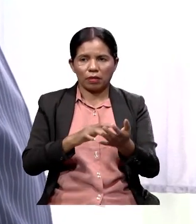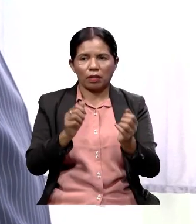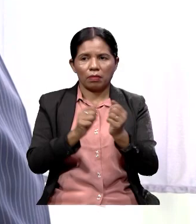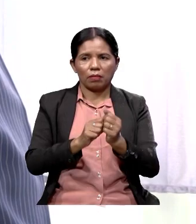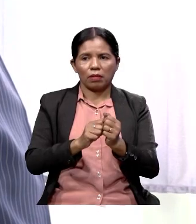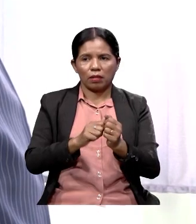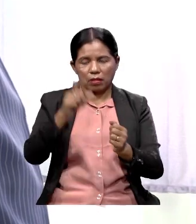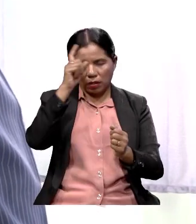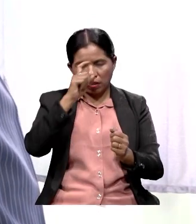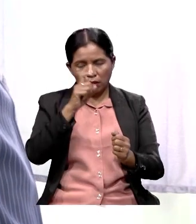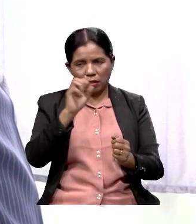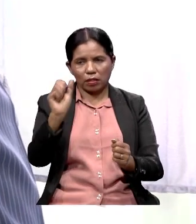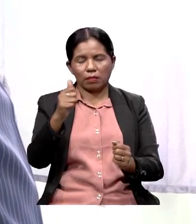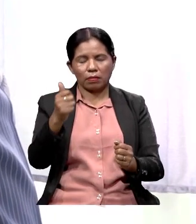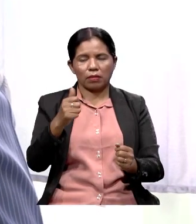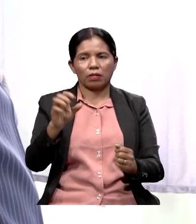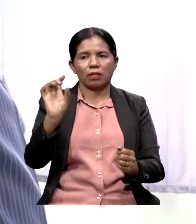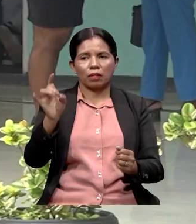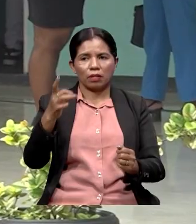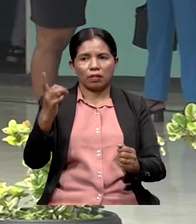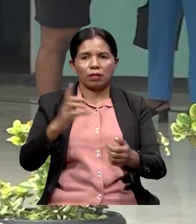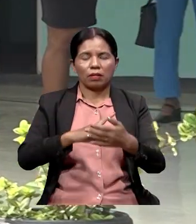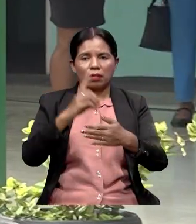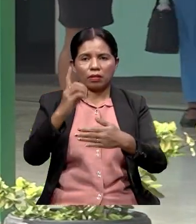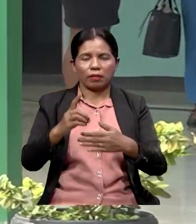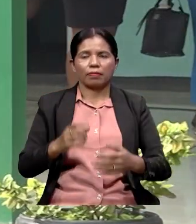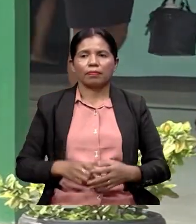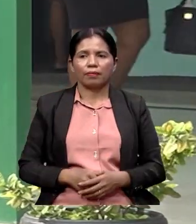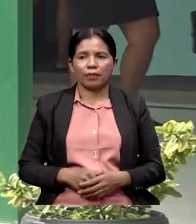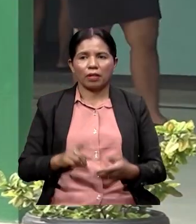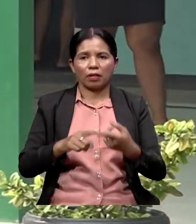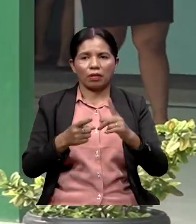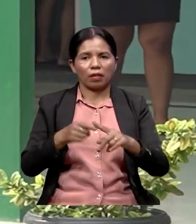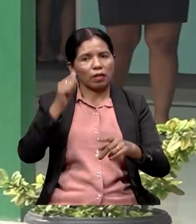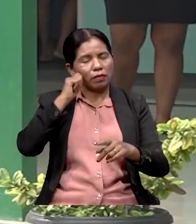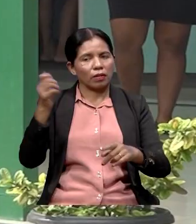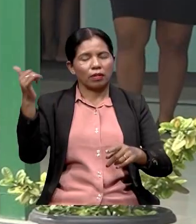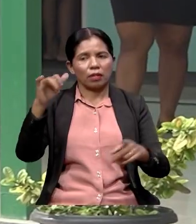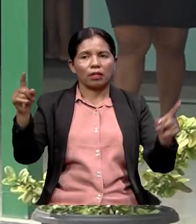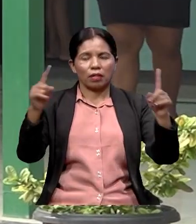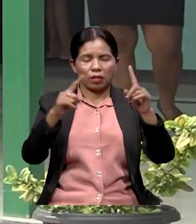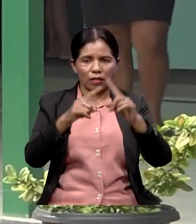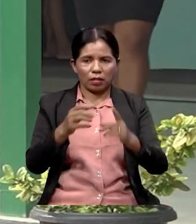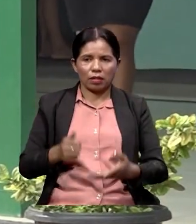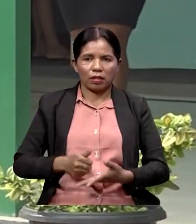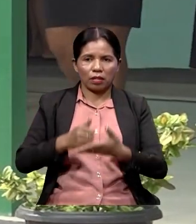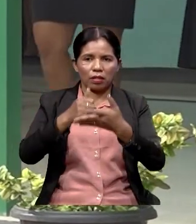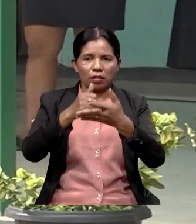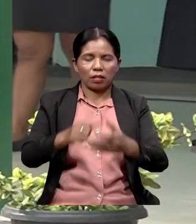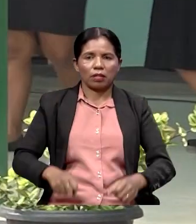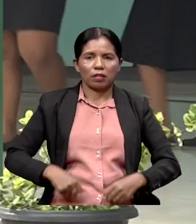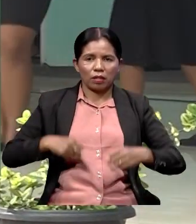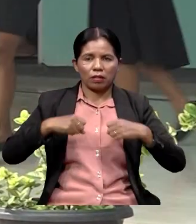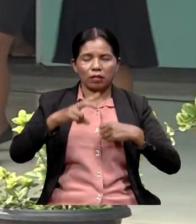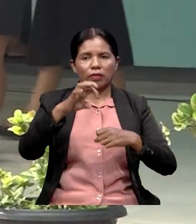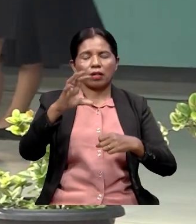tahun kemudian nia bela desenvolve ba cancro cervico. Total inafeto siranebe halo restreio no tratamento e a Centro de Saúde Vera Cruz,